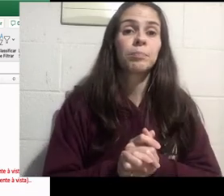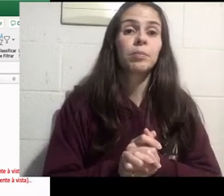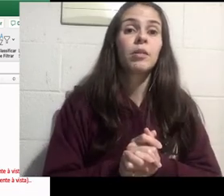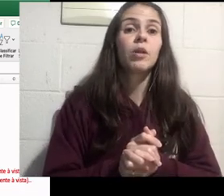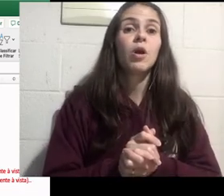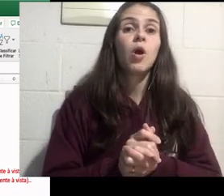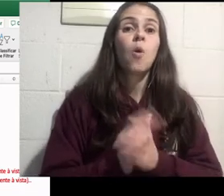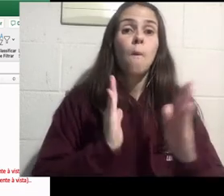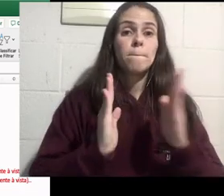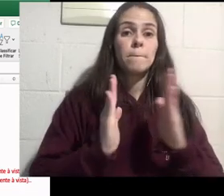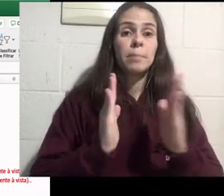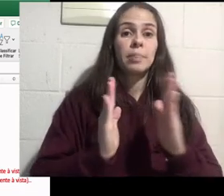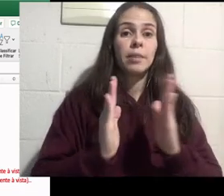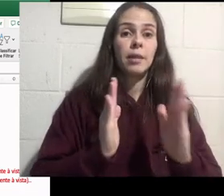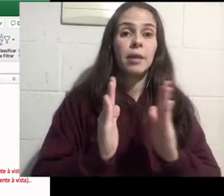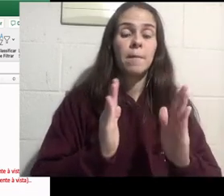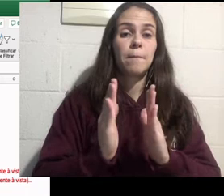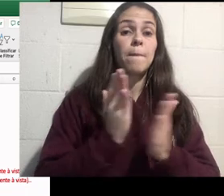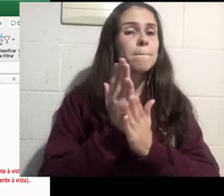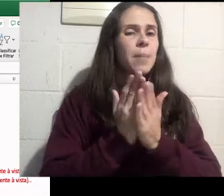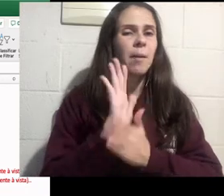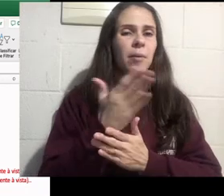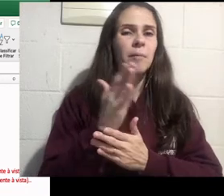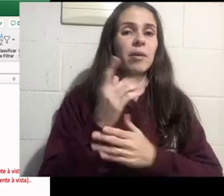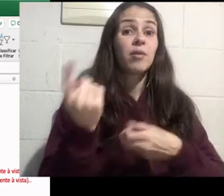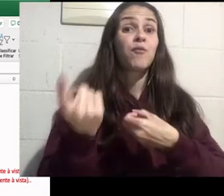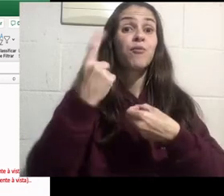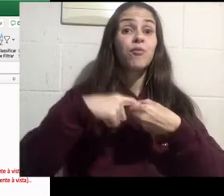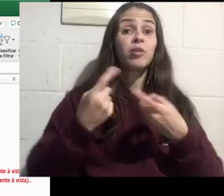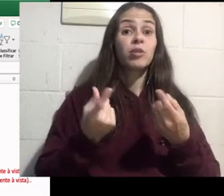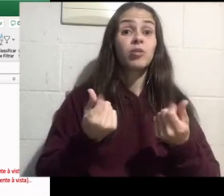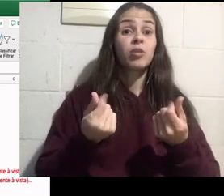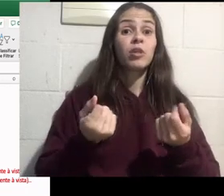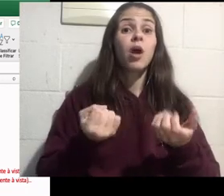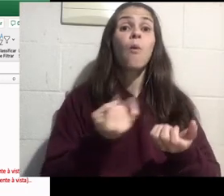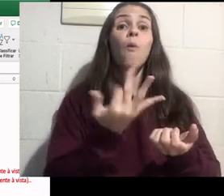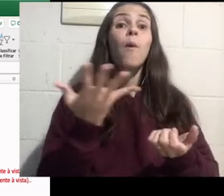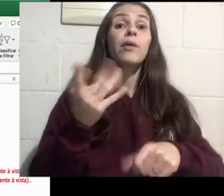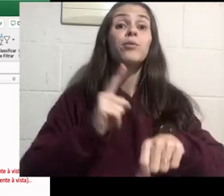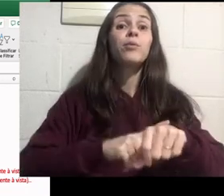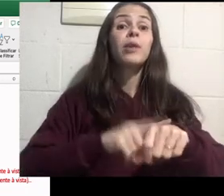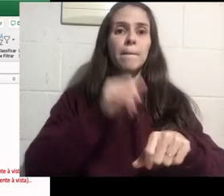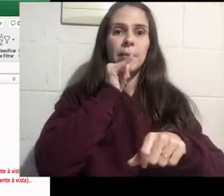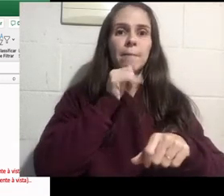médio de recebimento, né, que vocês têm que preencher aqui, é em média quanto tempo que as pessoas que